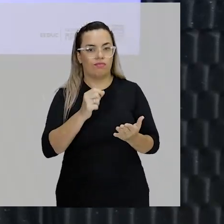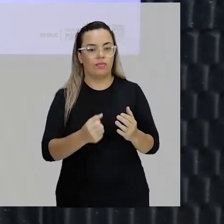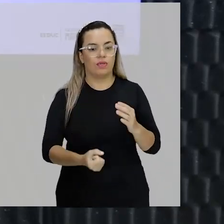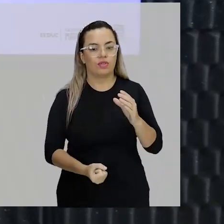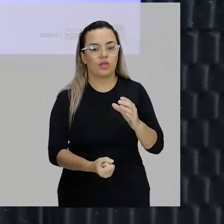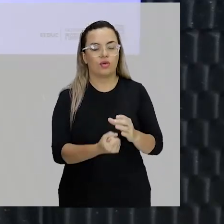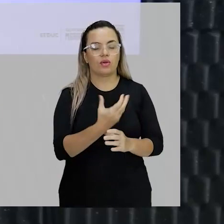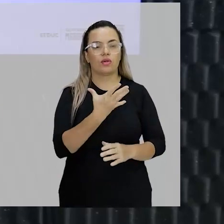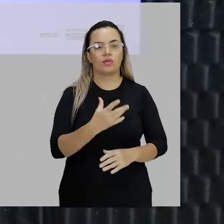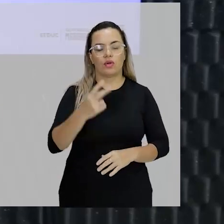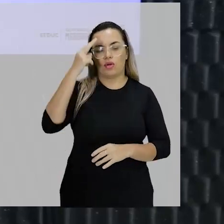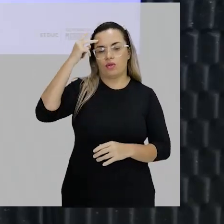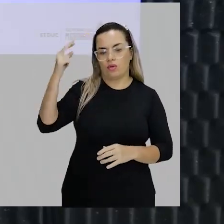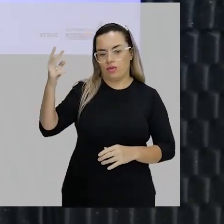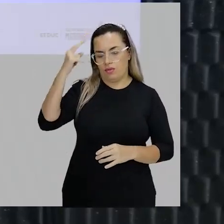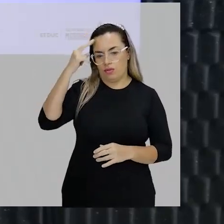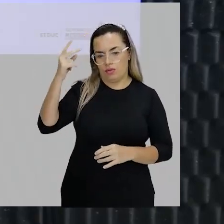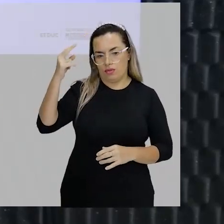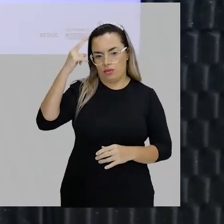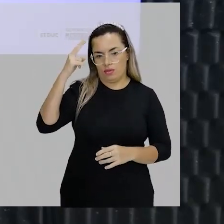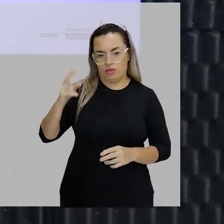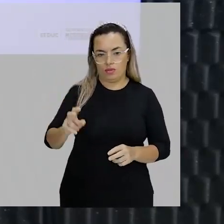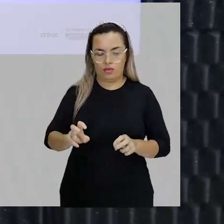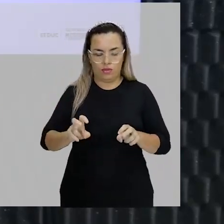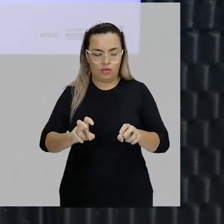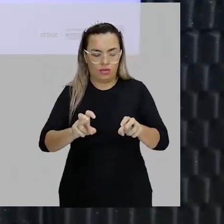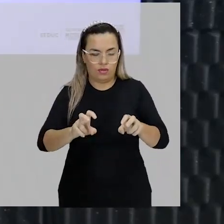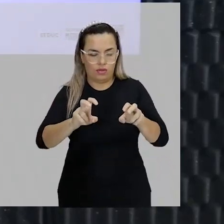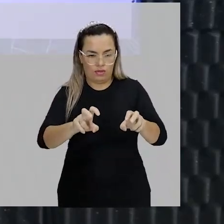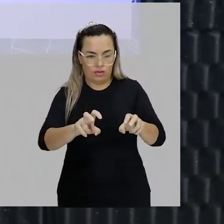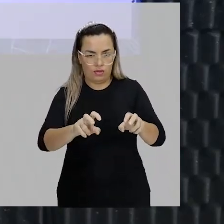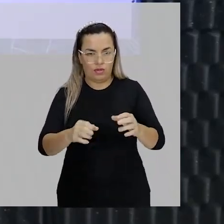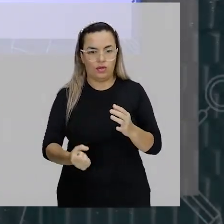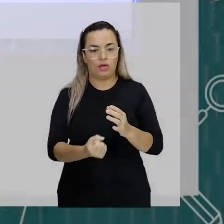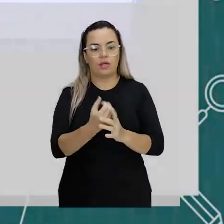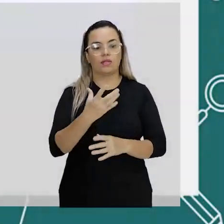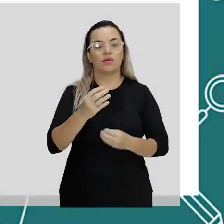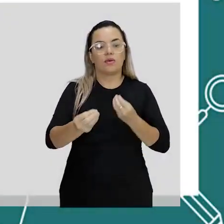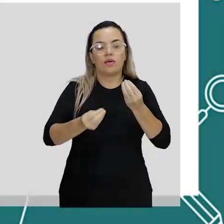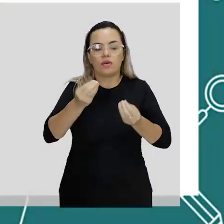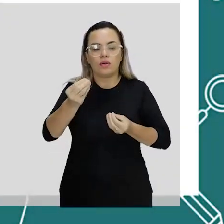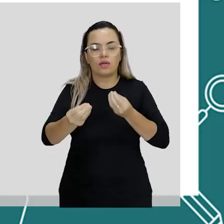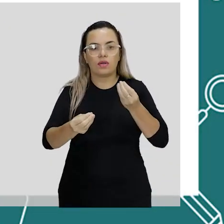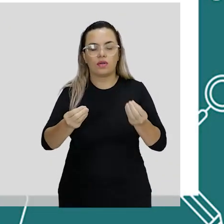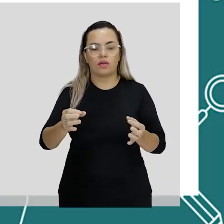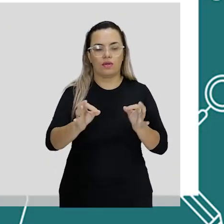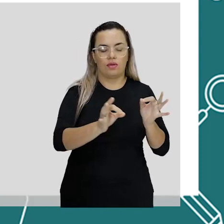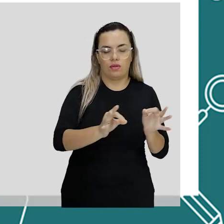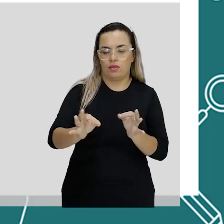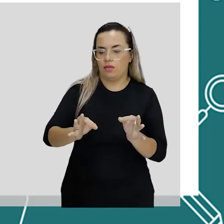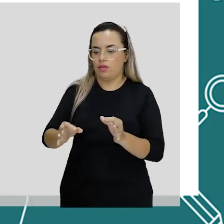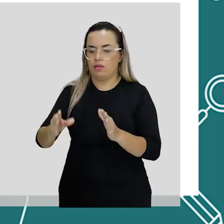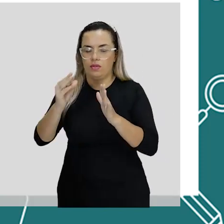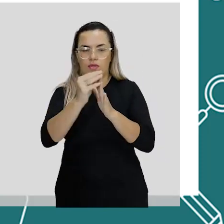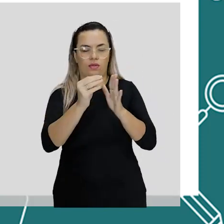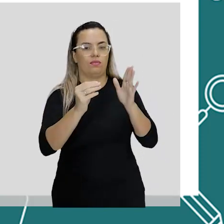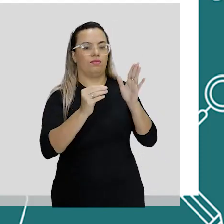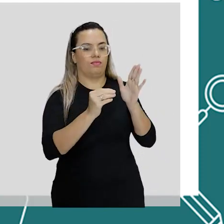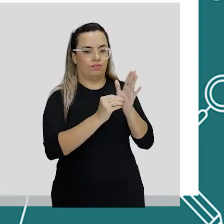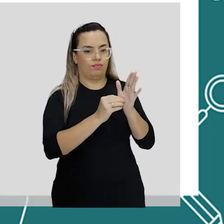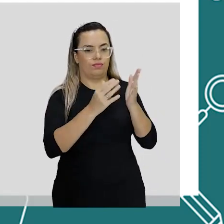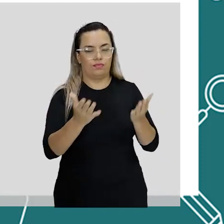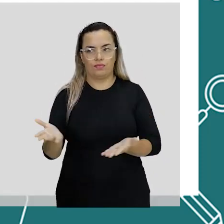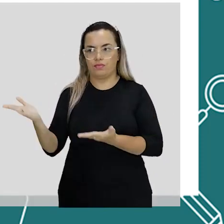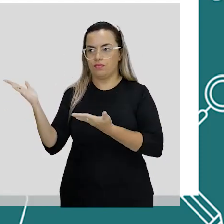É sua origem, o seu histórico dessa modalidade, como é que ela surgiu. Então, organizei a nossa aula dessa seguinte forma aqui,